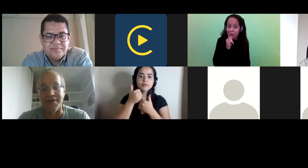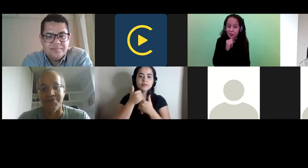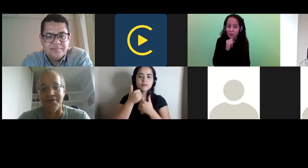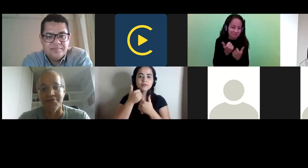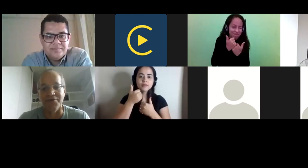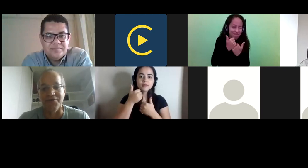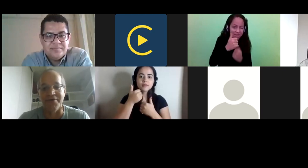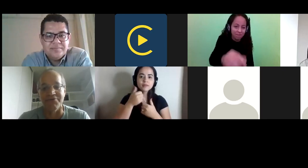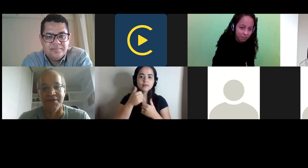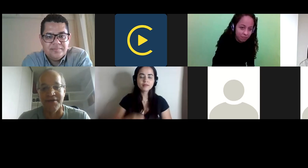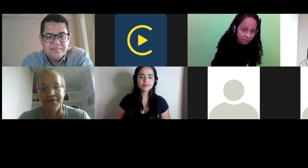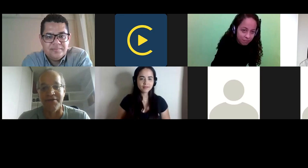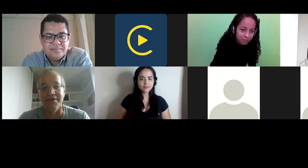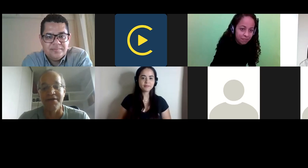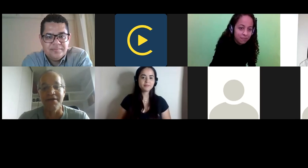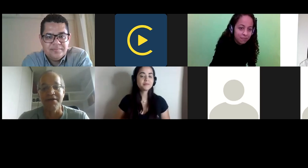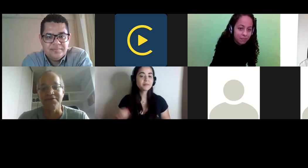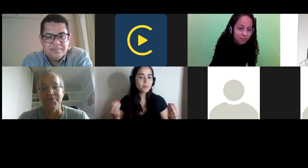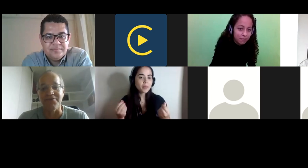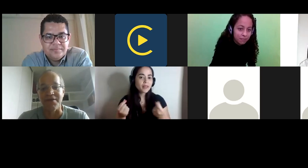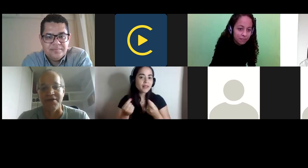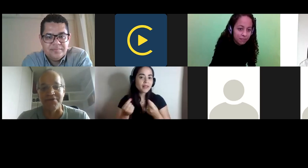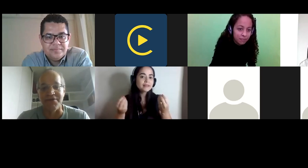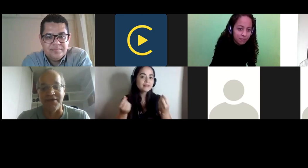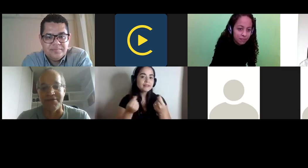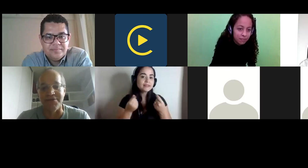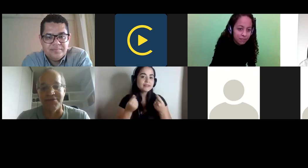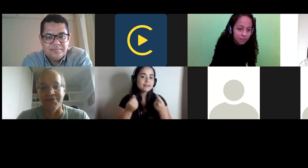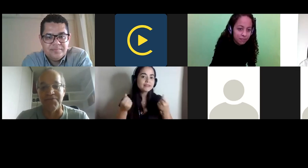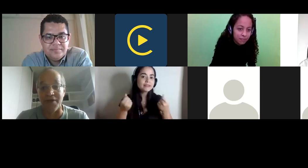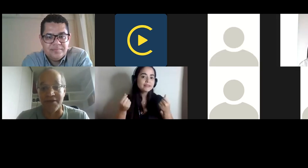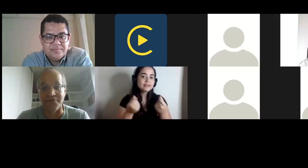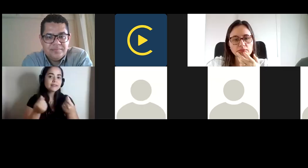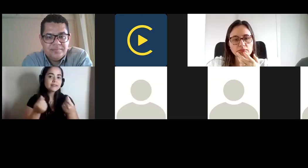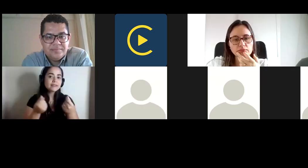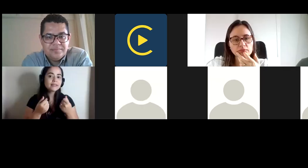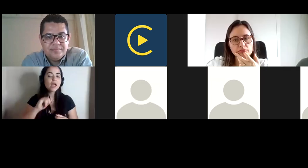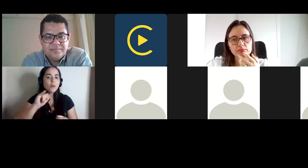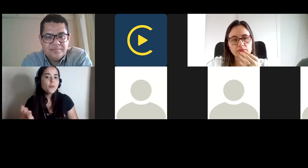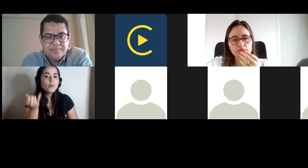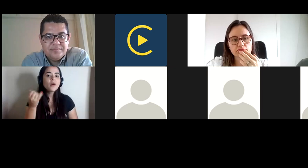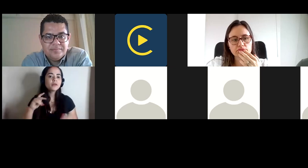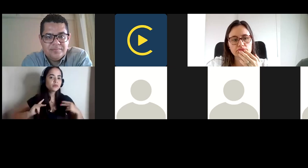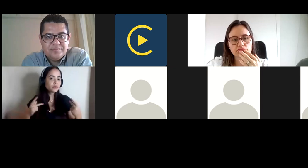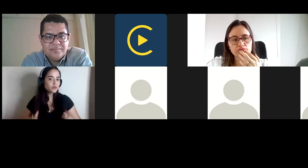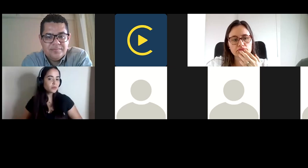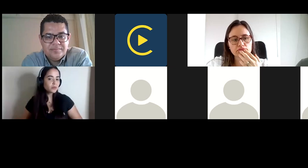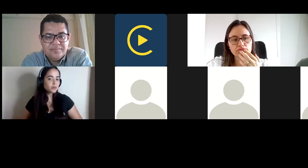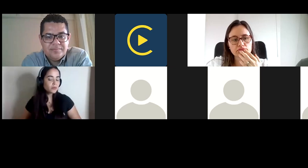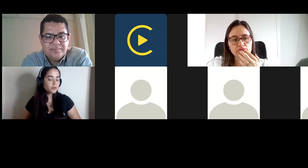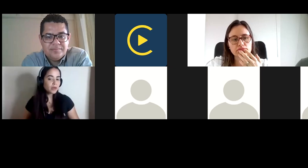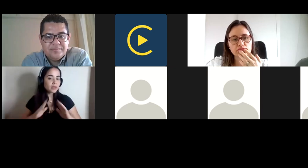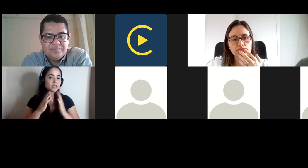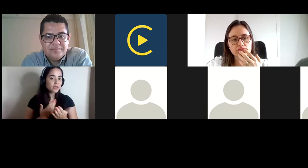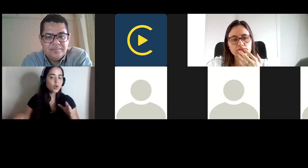né, a dimensão de produção de riqueza, de produção, né, de exploração humana, enfim, né? Então, a escola